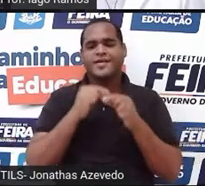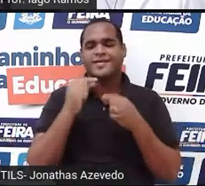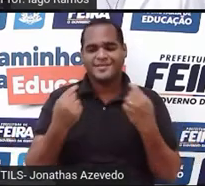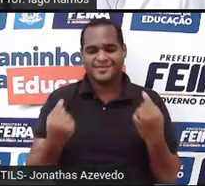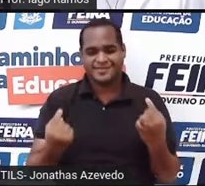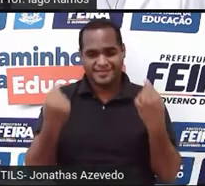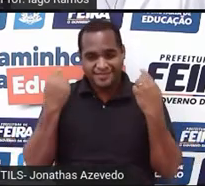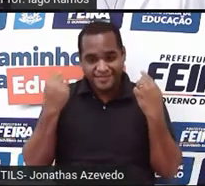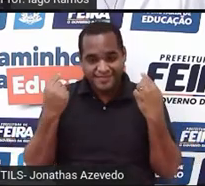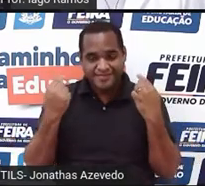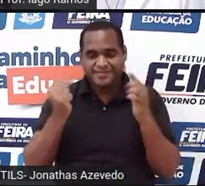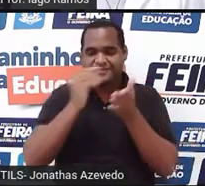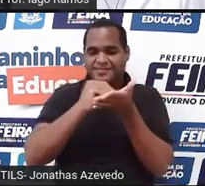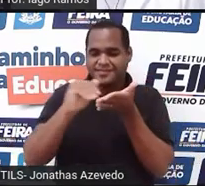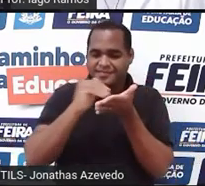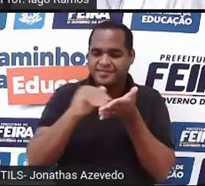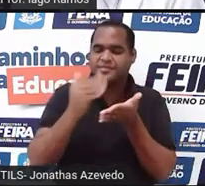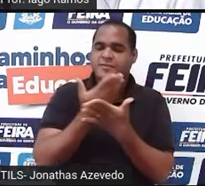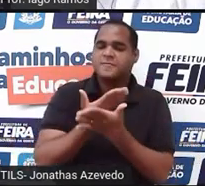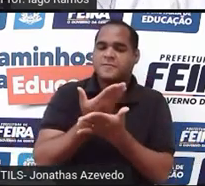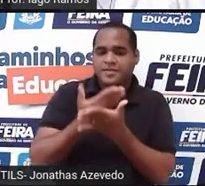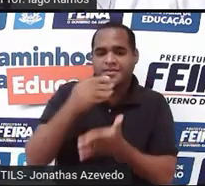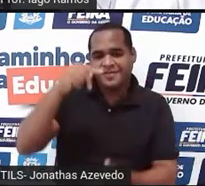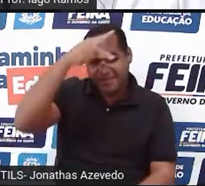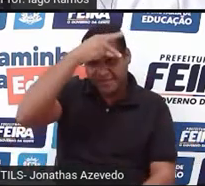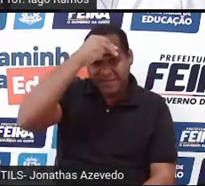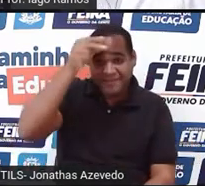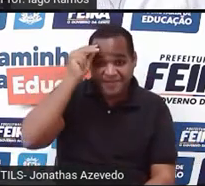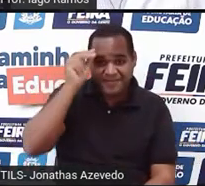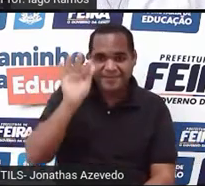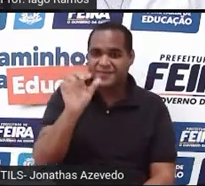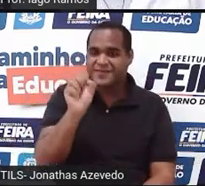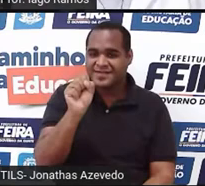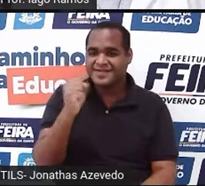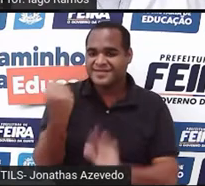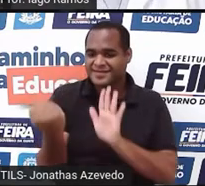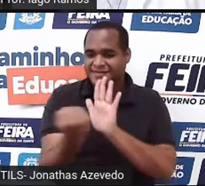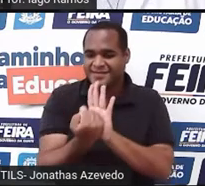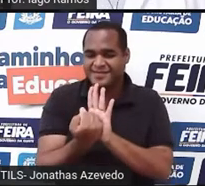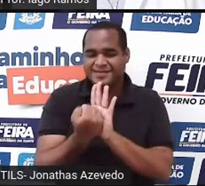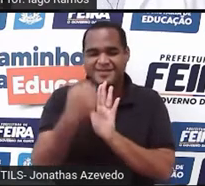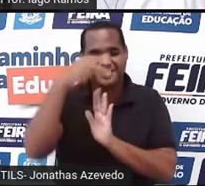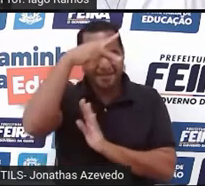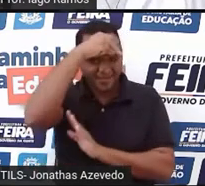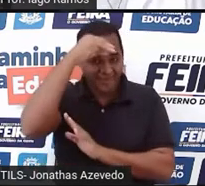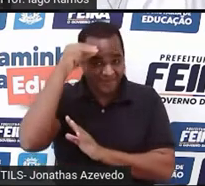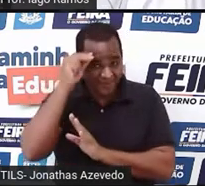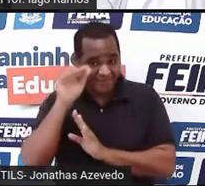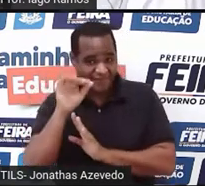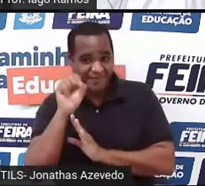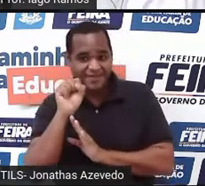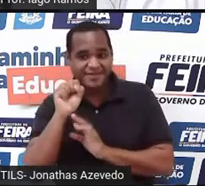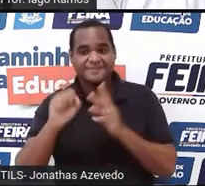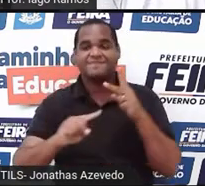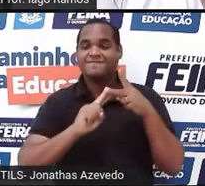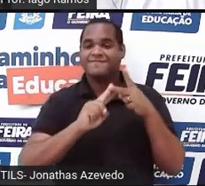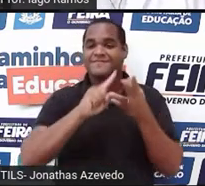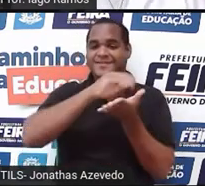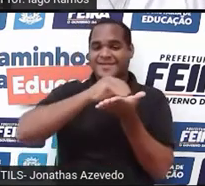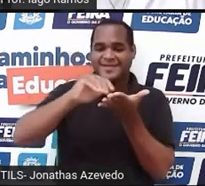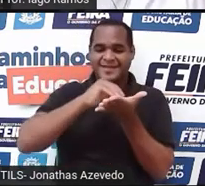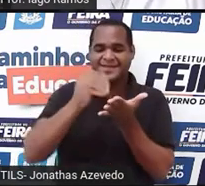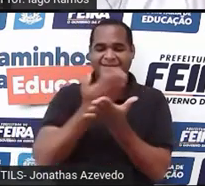mim aqui o cartaz da Secretaria Municipal de Feira de Santana que tem as logomarcas da Prefeitura Municipal de Feira de Santana